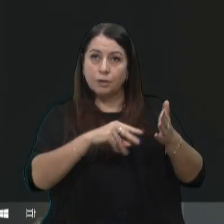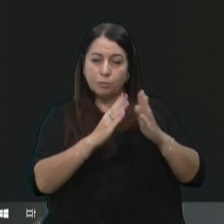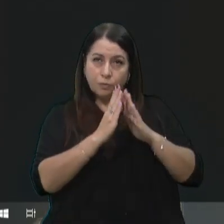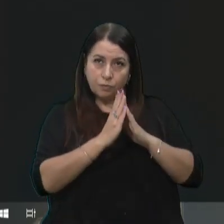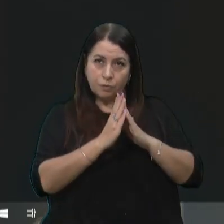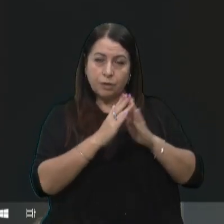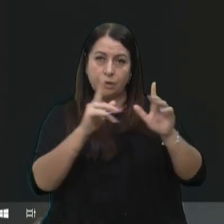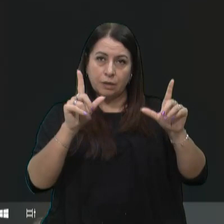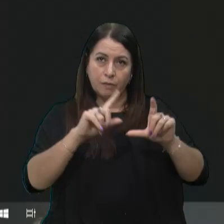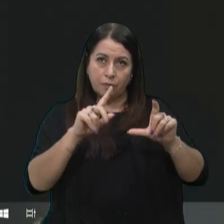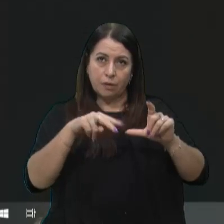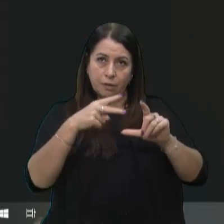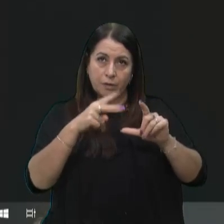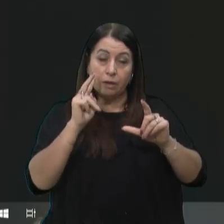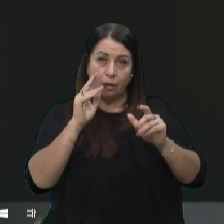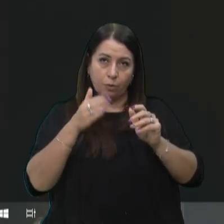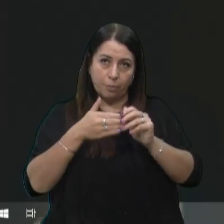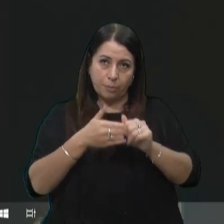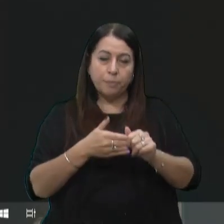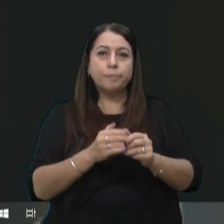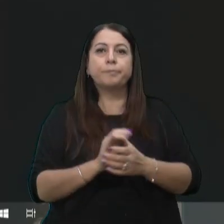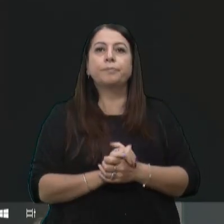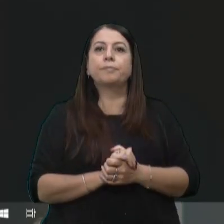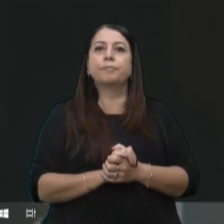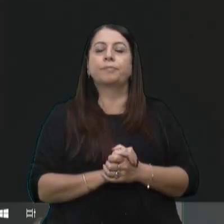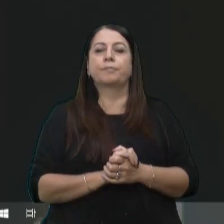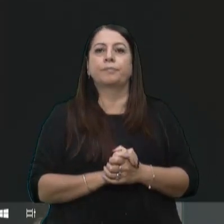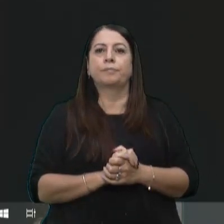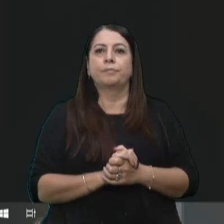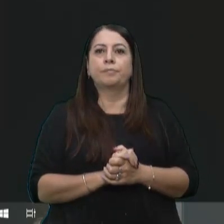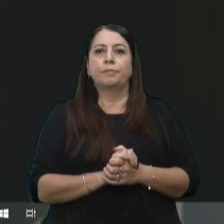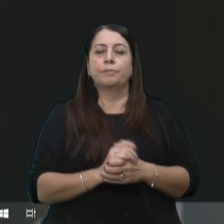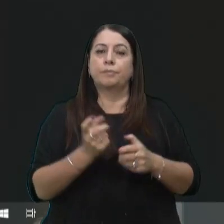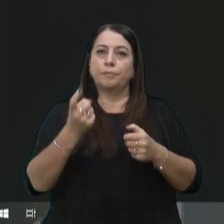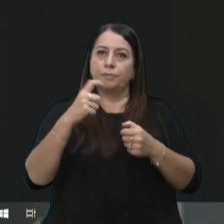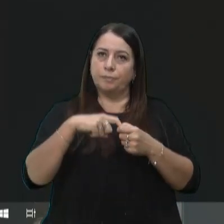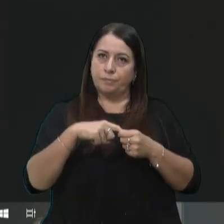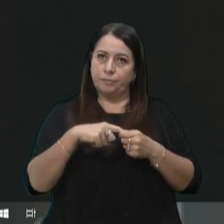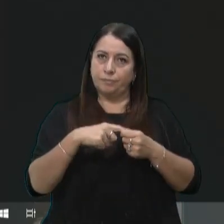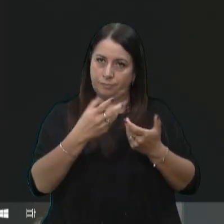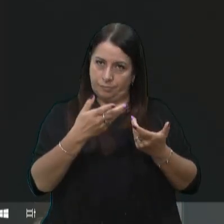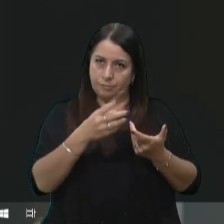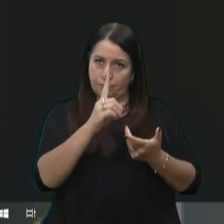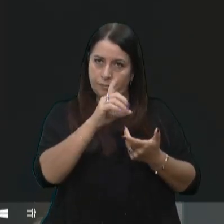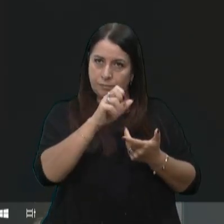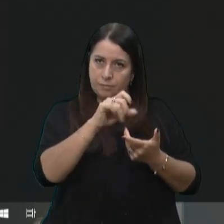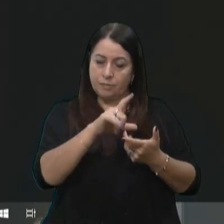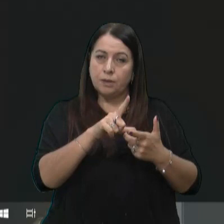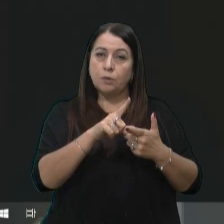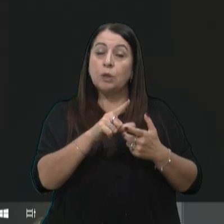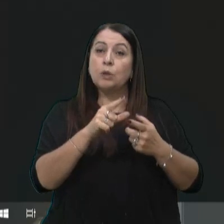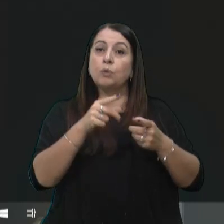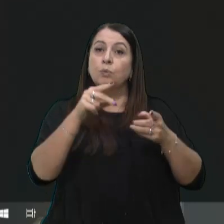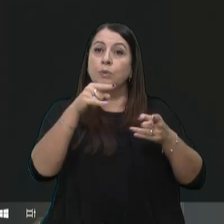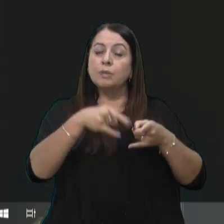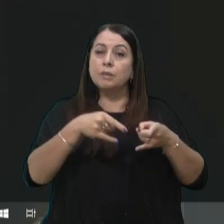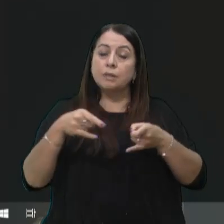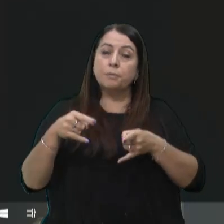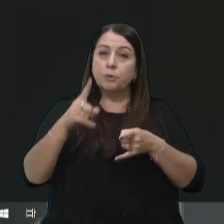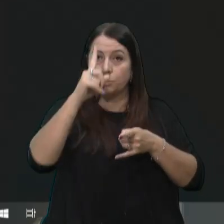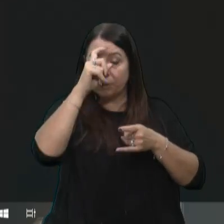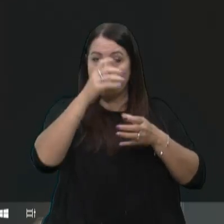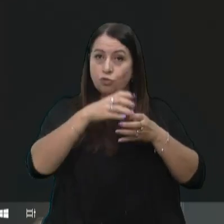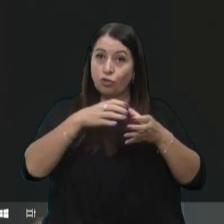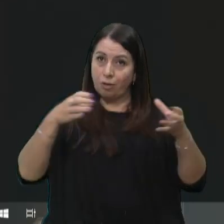que a TV Câmara o pessoal tá em casa acompanhar volta lá Daniel dos leitos na ampliação do Hospital